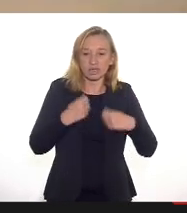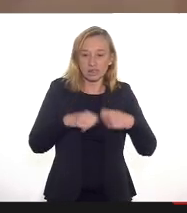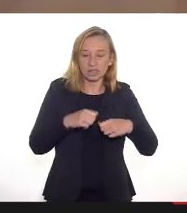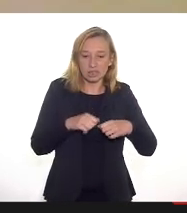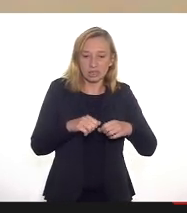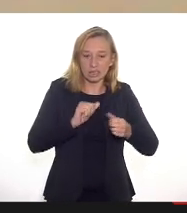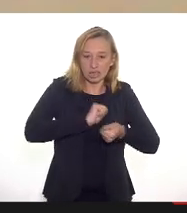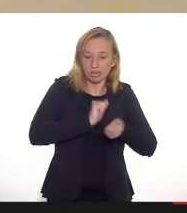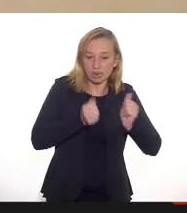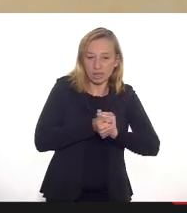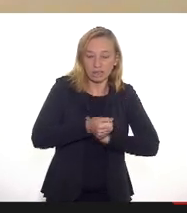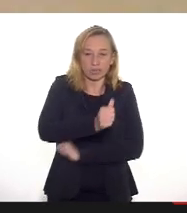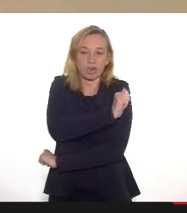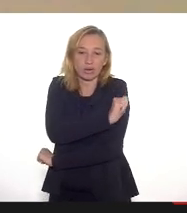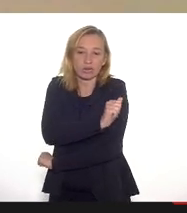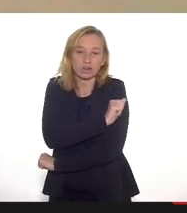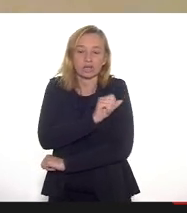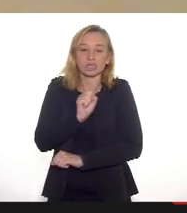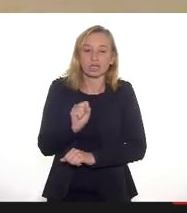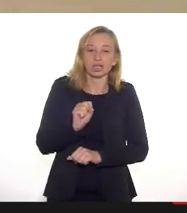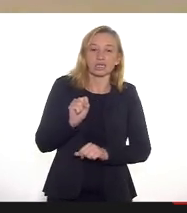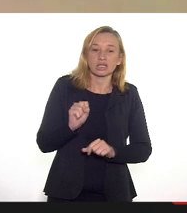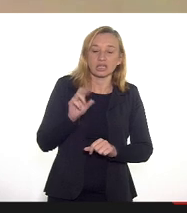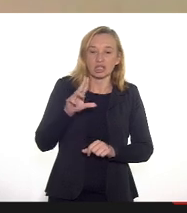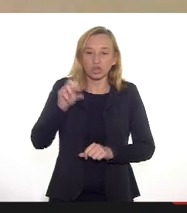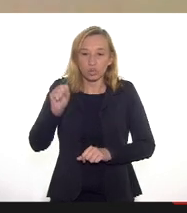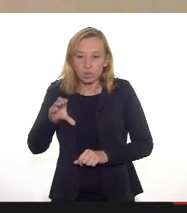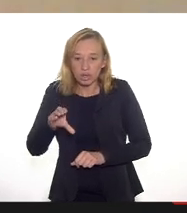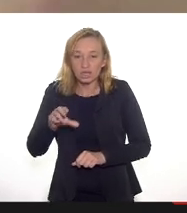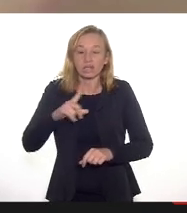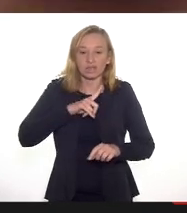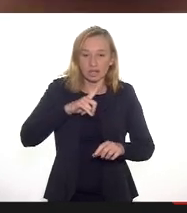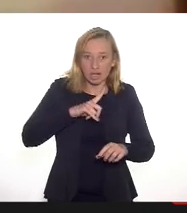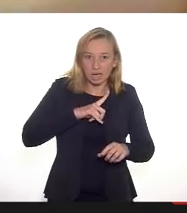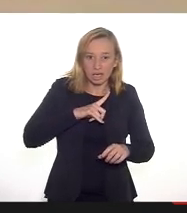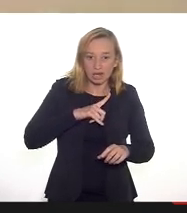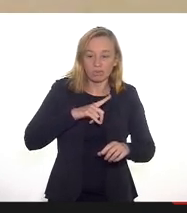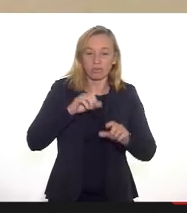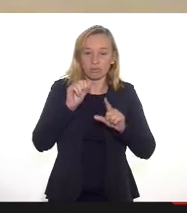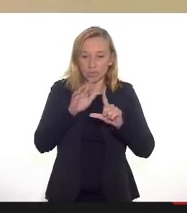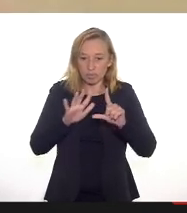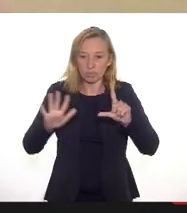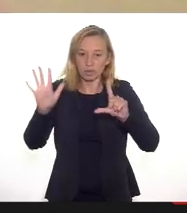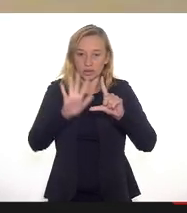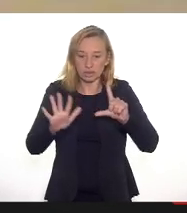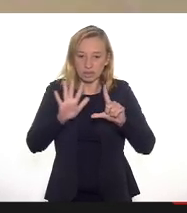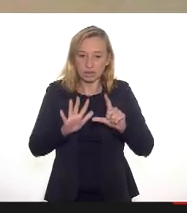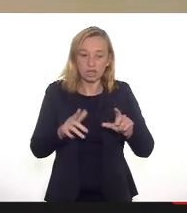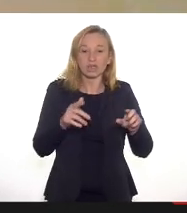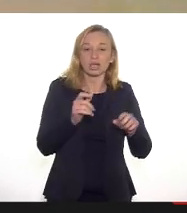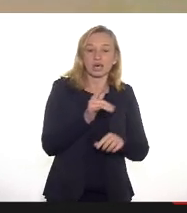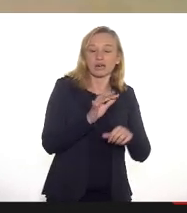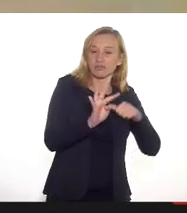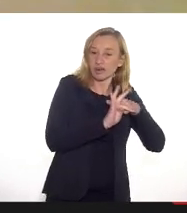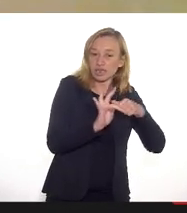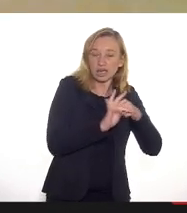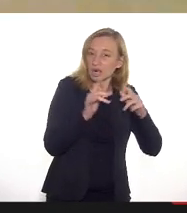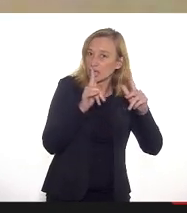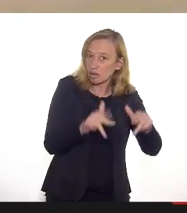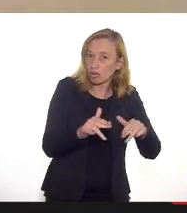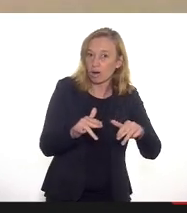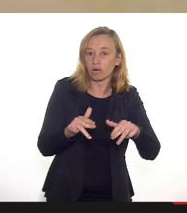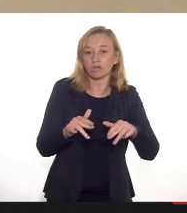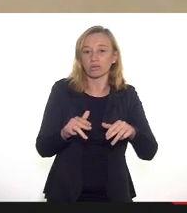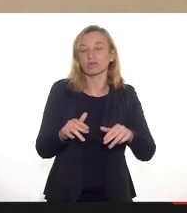Na SEDUC tem um aplicativo com internet patrocinada. E a FAETEC faz parte do mesmo corpo do Estado, não possui. Então, precisamos